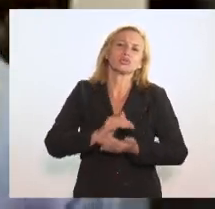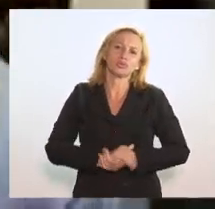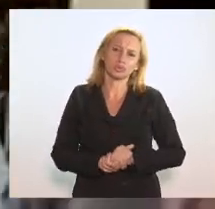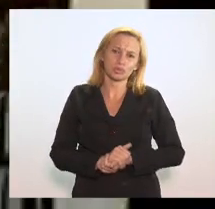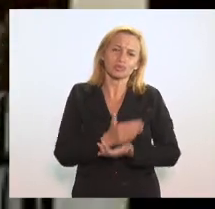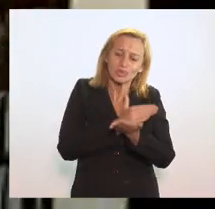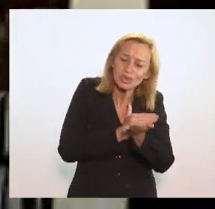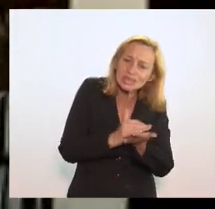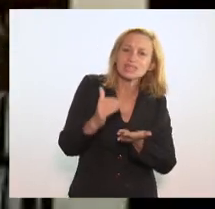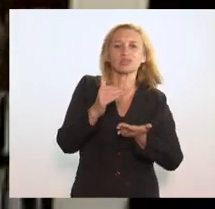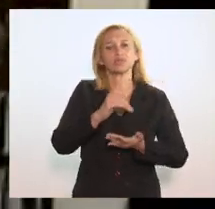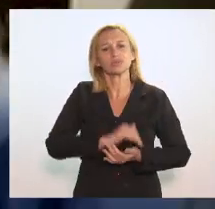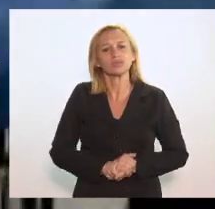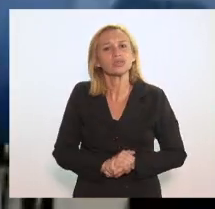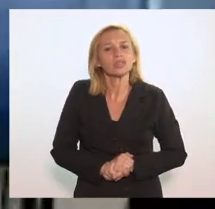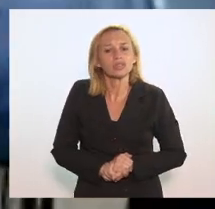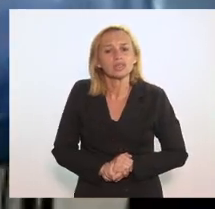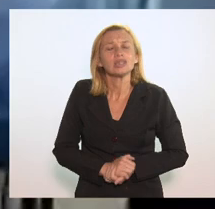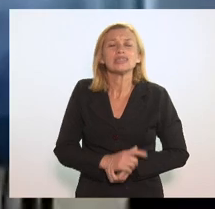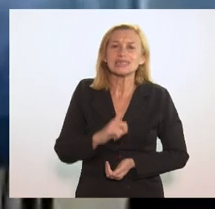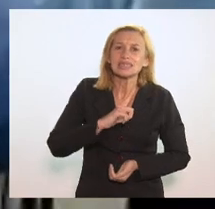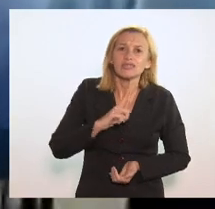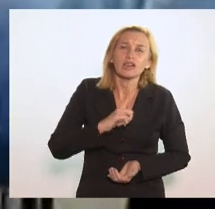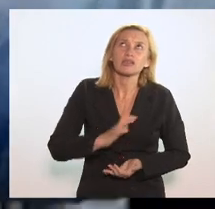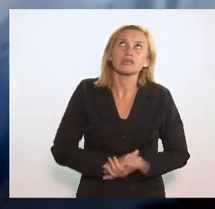Desde a primeira hora. Ora, se tivesse